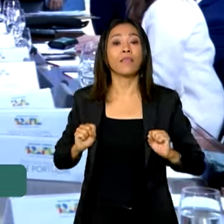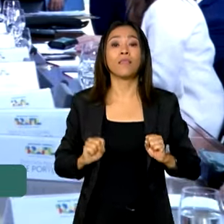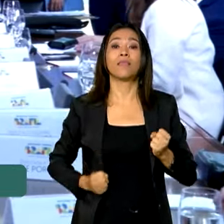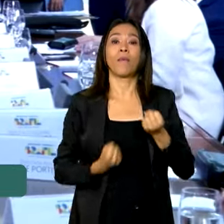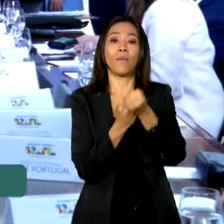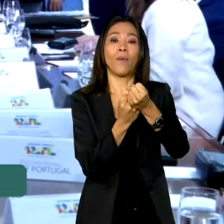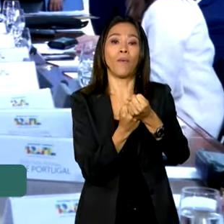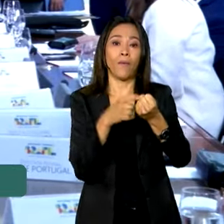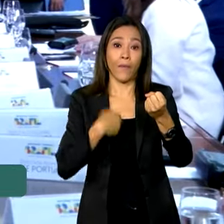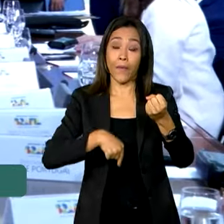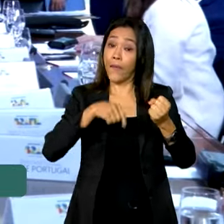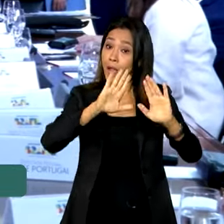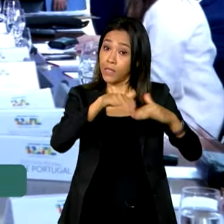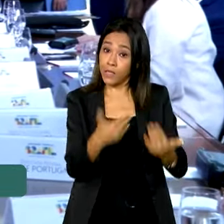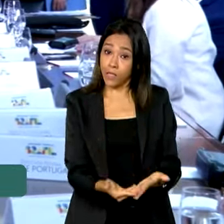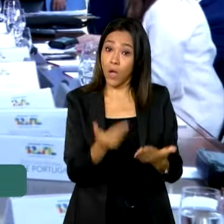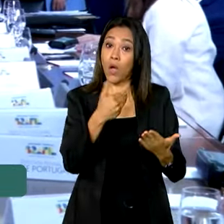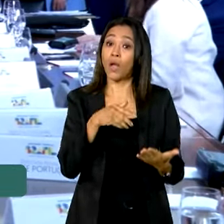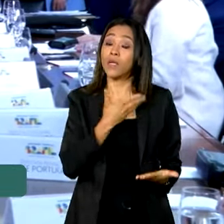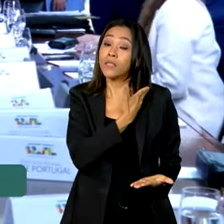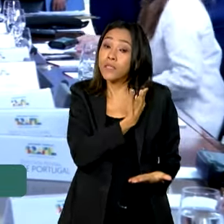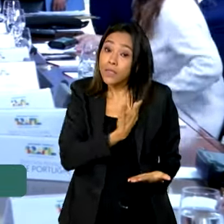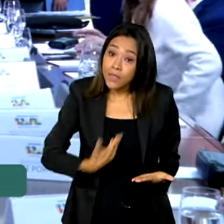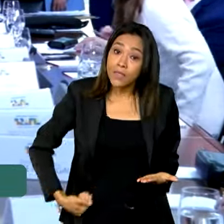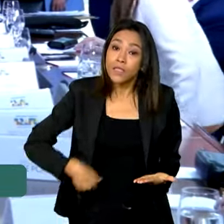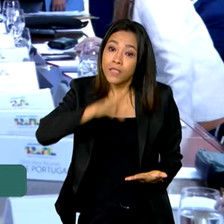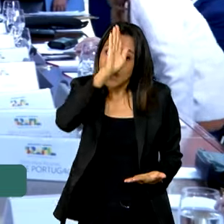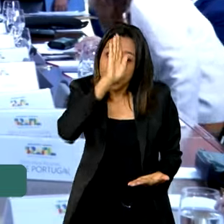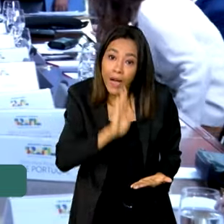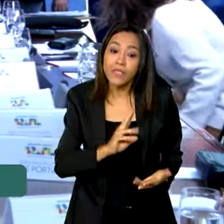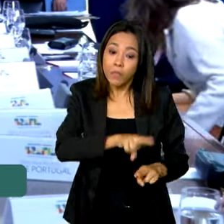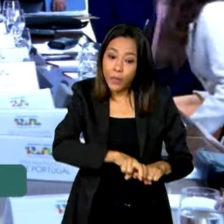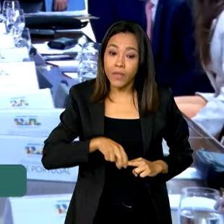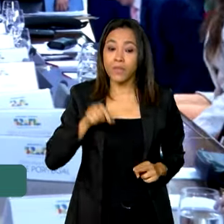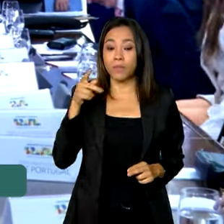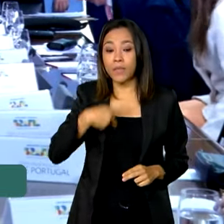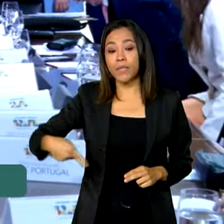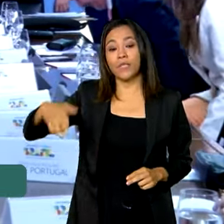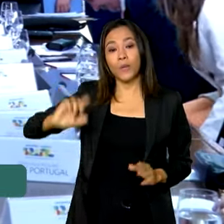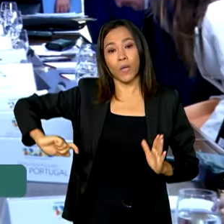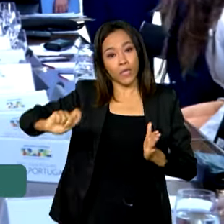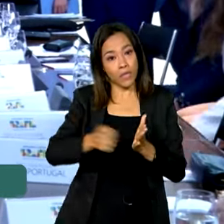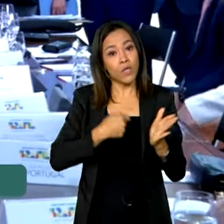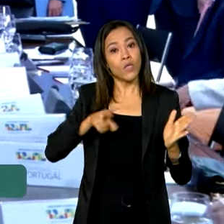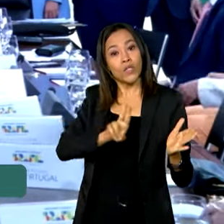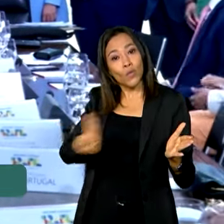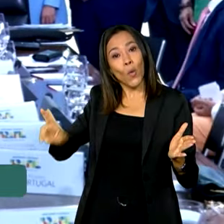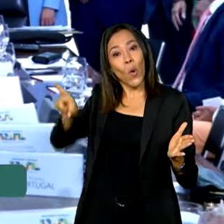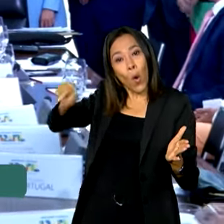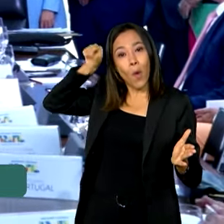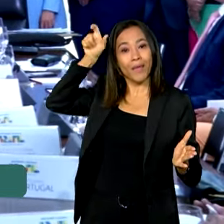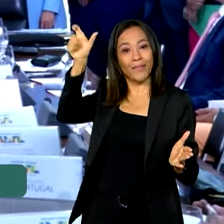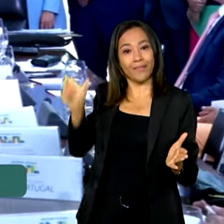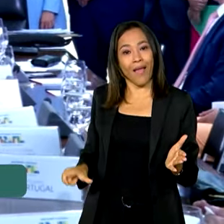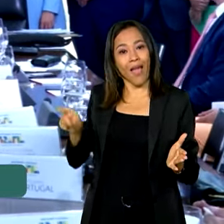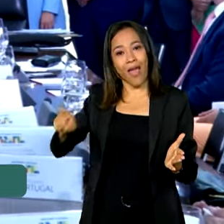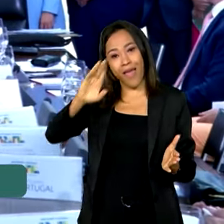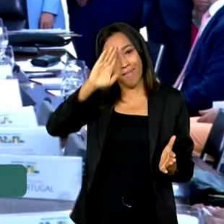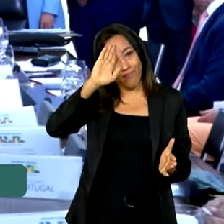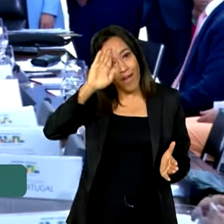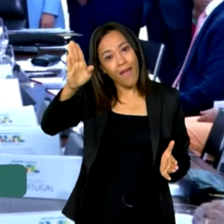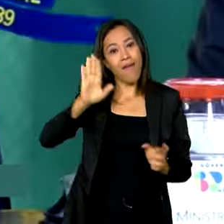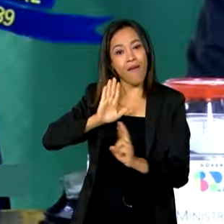pública gratuita. E por causa desse trabalho, o presidente Lula sancionou a lei que nomeia Anísio Teixeira como patrono da escola